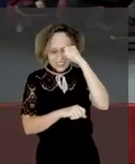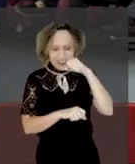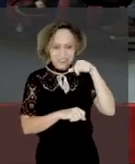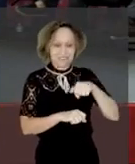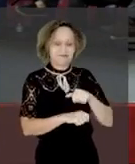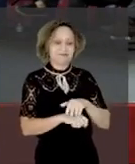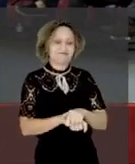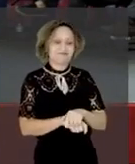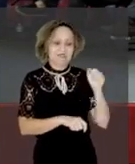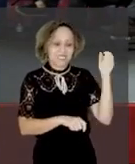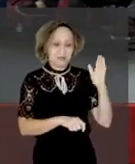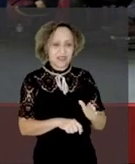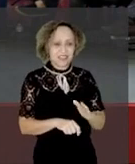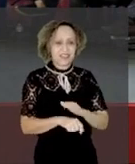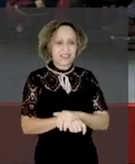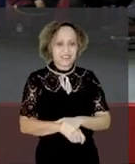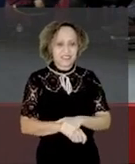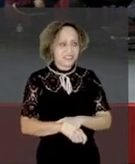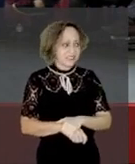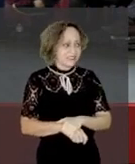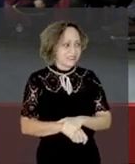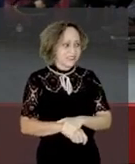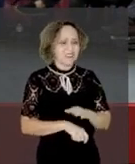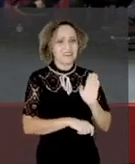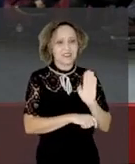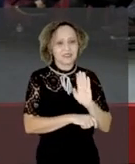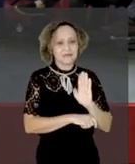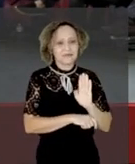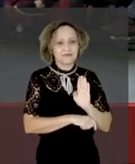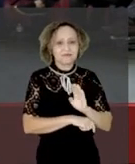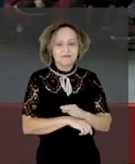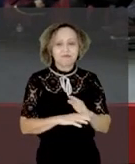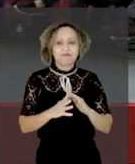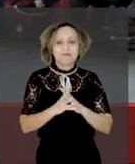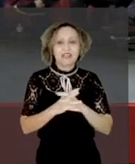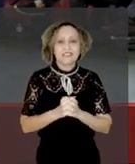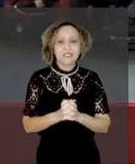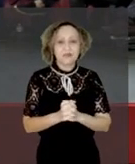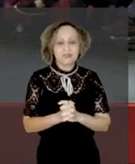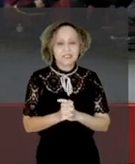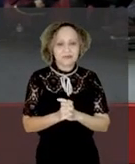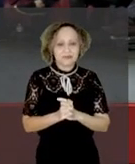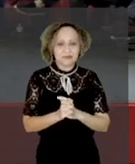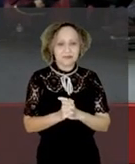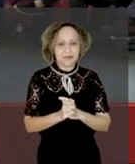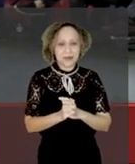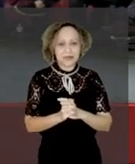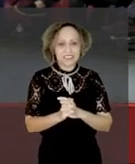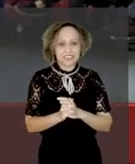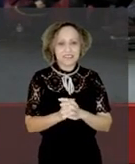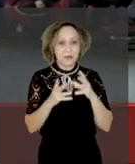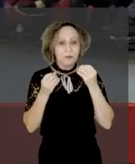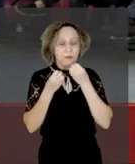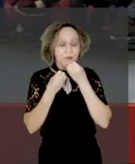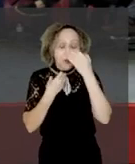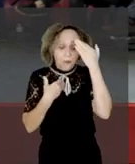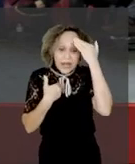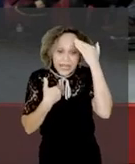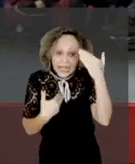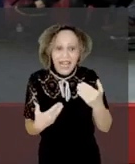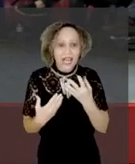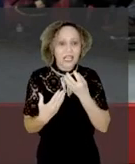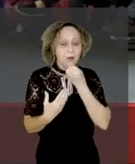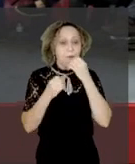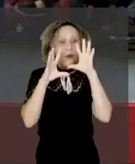60, como Marighella, mas sobre aqueles e aquelas que estão resistindo hoje ao avanço da extrema-direita,